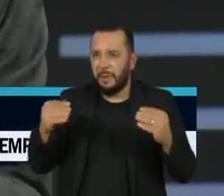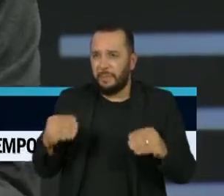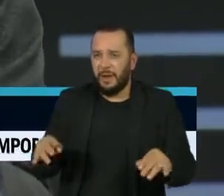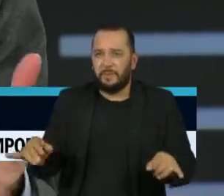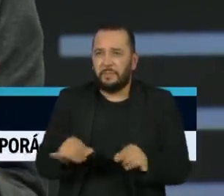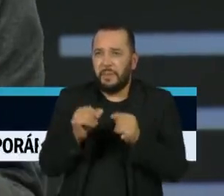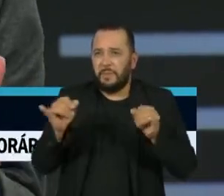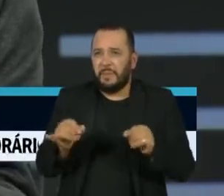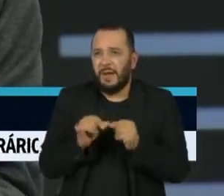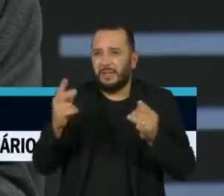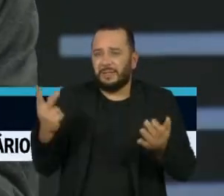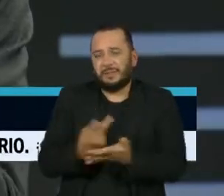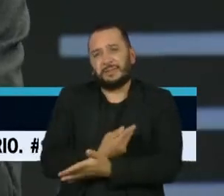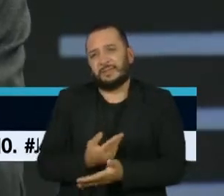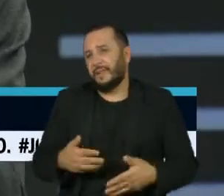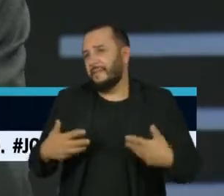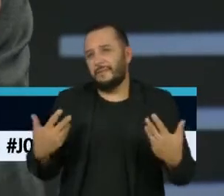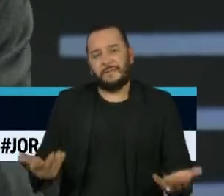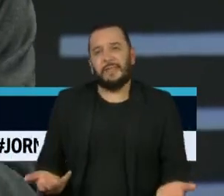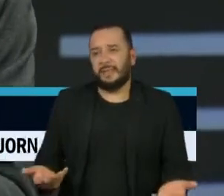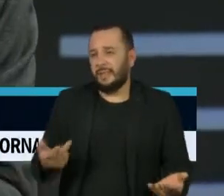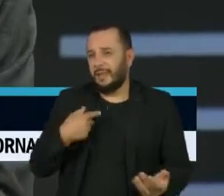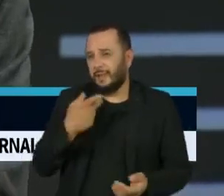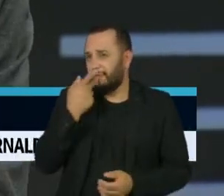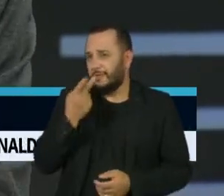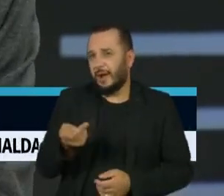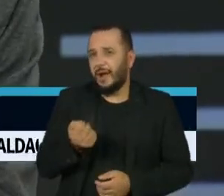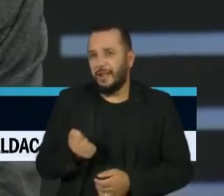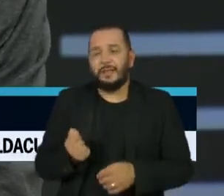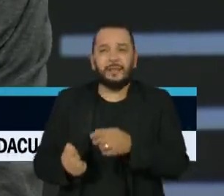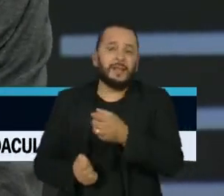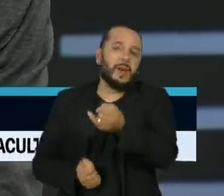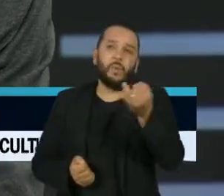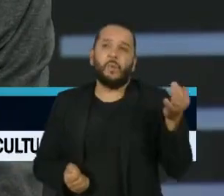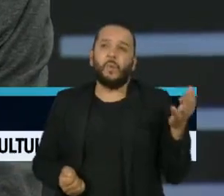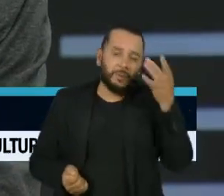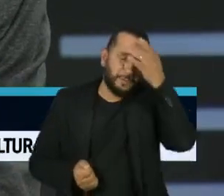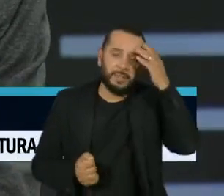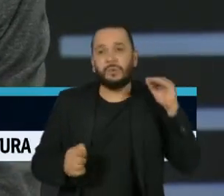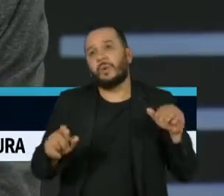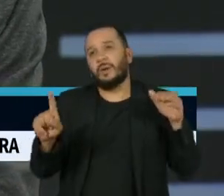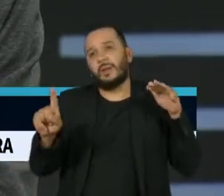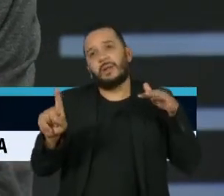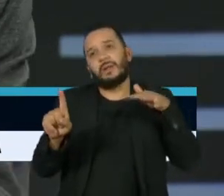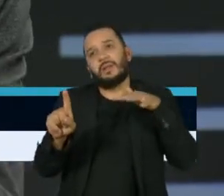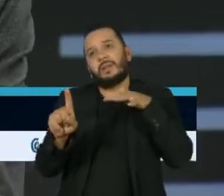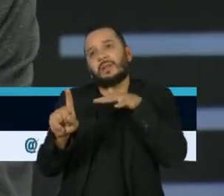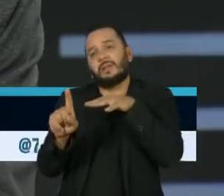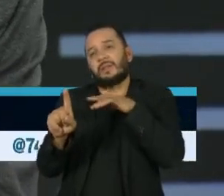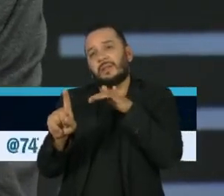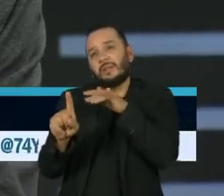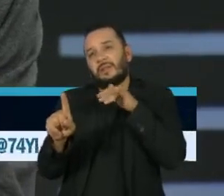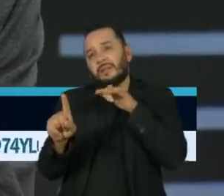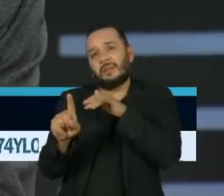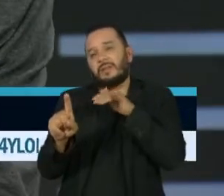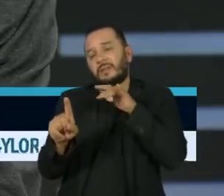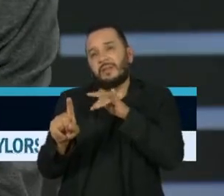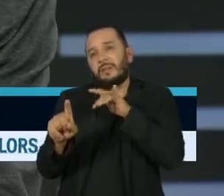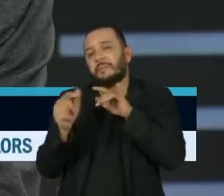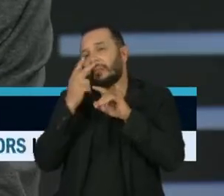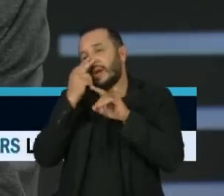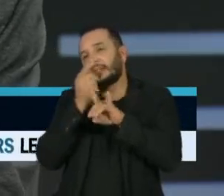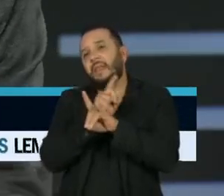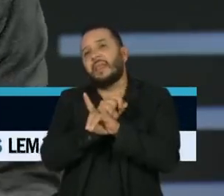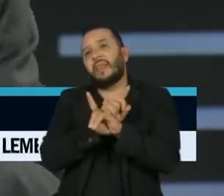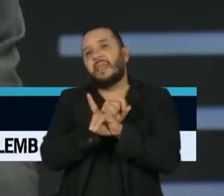enfim, isso daí, as coisas que ele fala, um certo segmento da população mais afeito à tosquice, ele aprecia